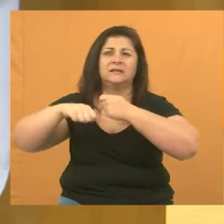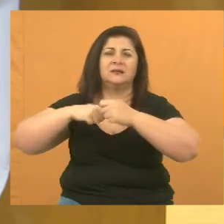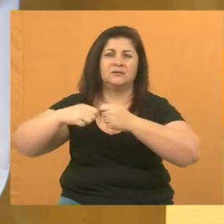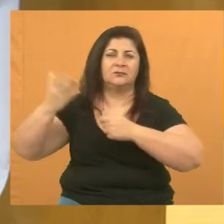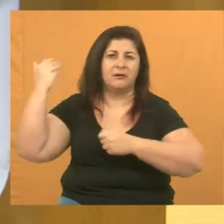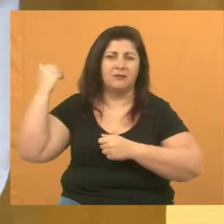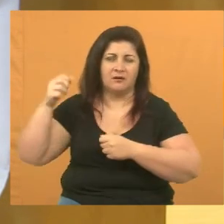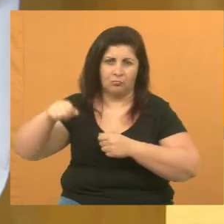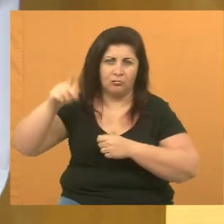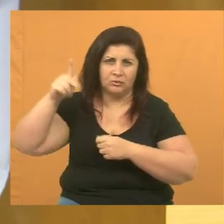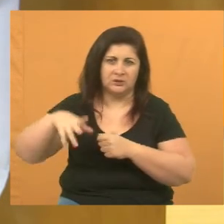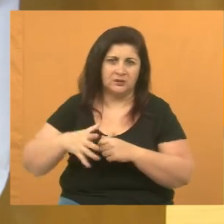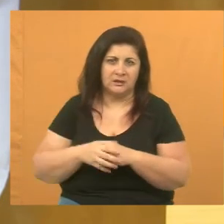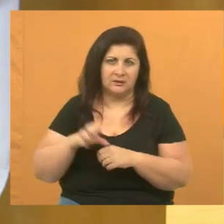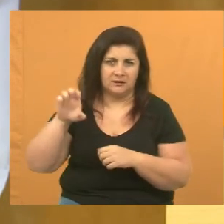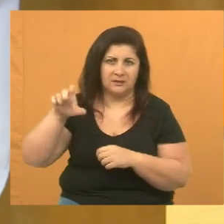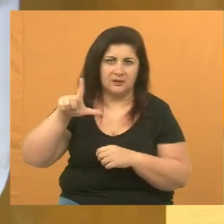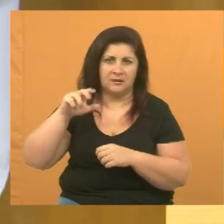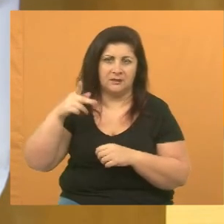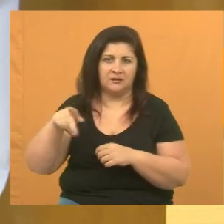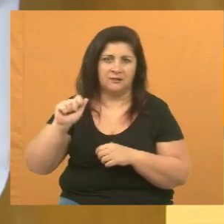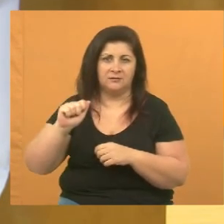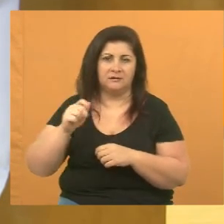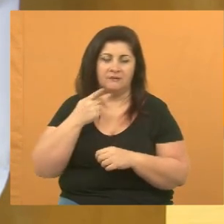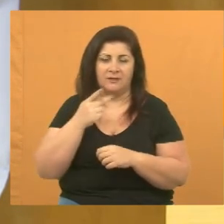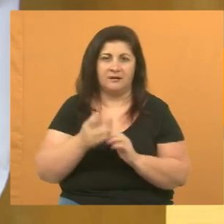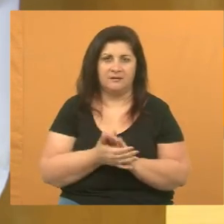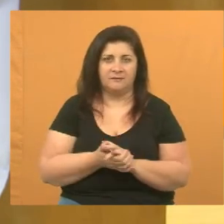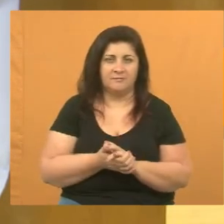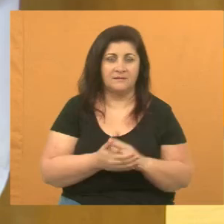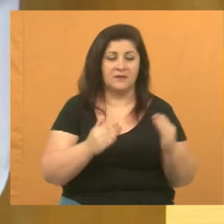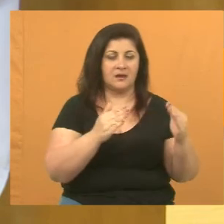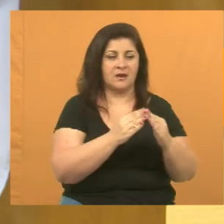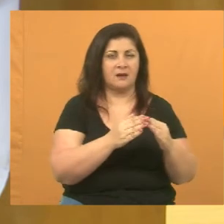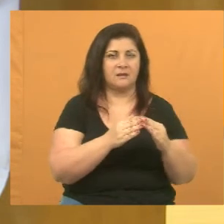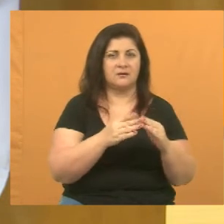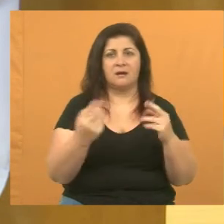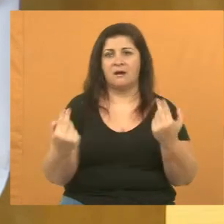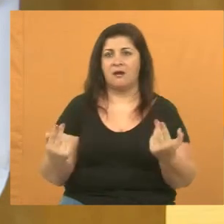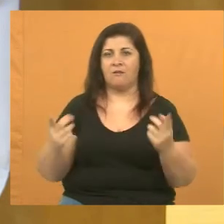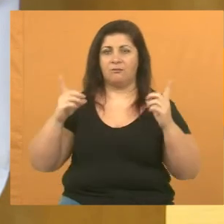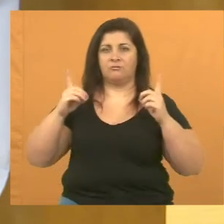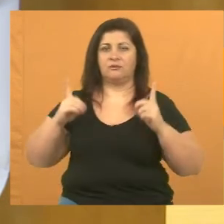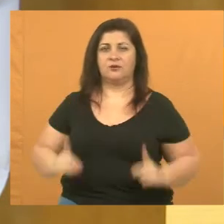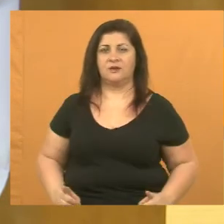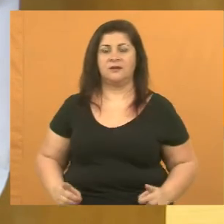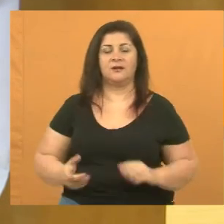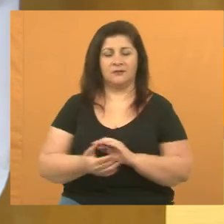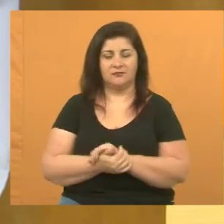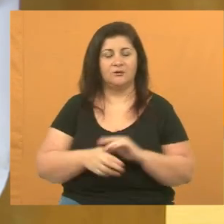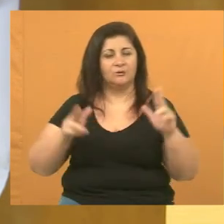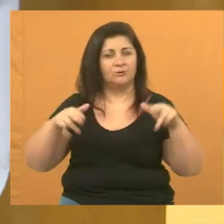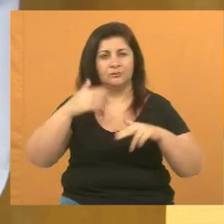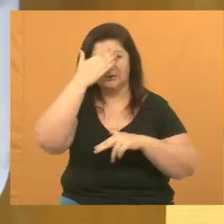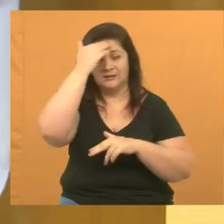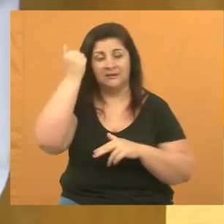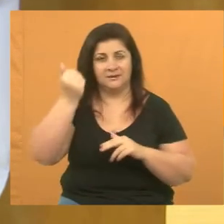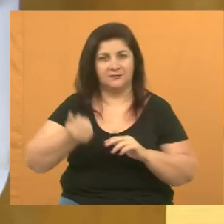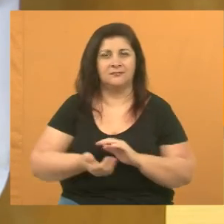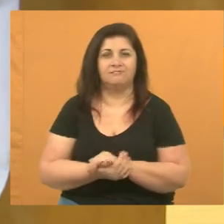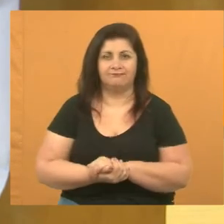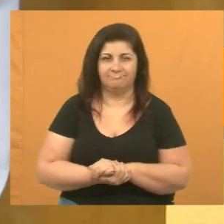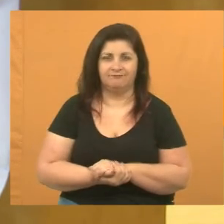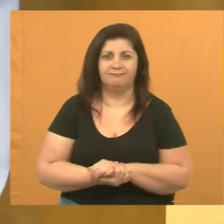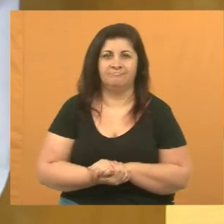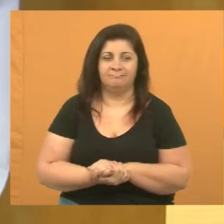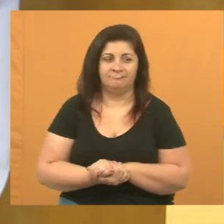falava assim, ela atendia todos com muito carinho e falava, moradia é dignidade, nunca você esquece disso, viu, Lucimar? Então, eu não esqueço mesmo, viu,